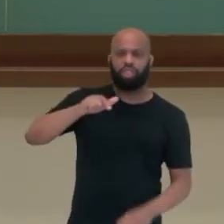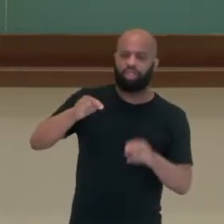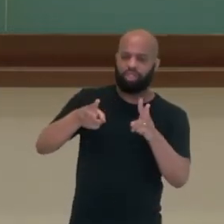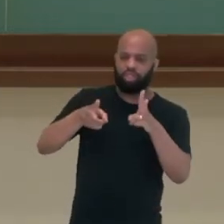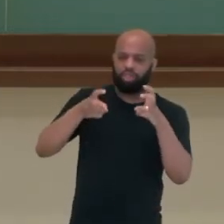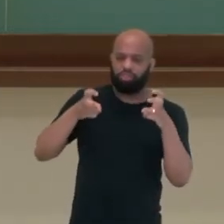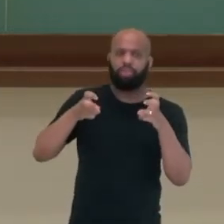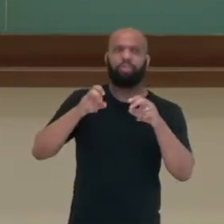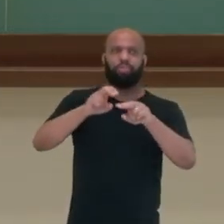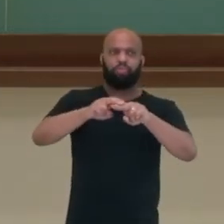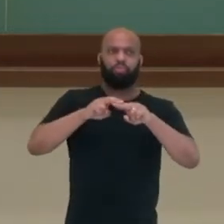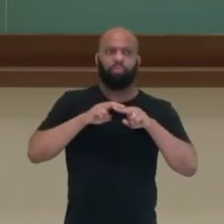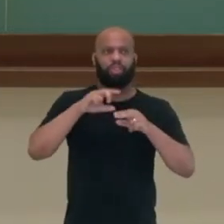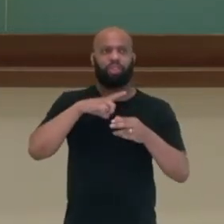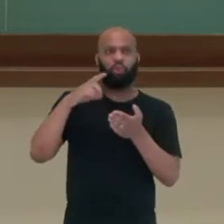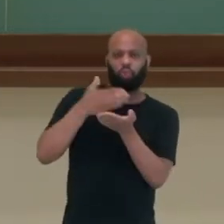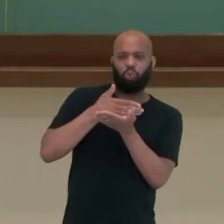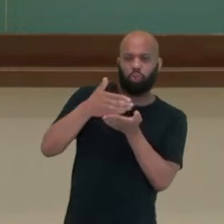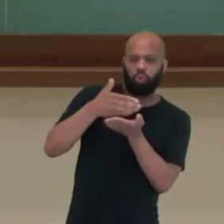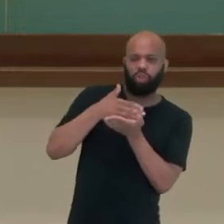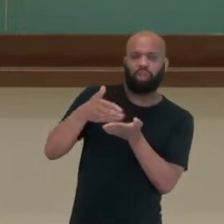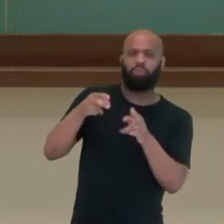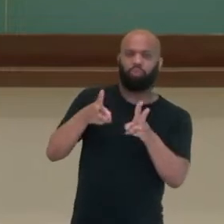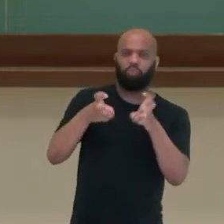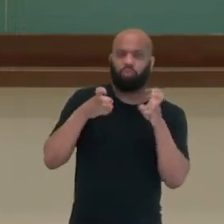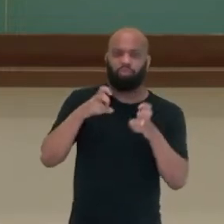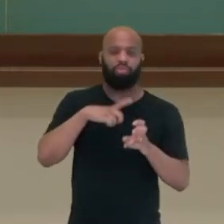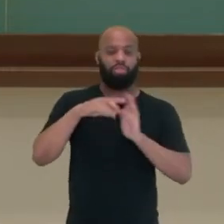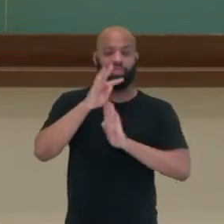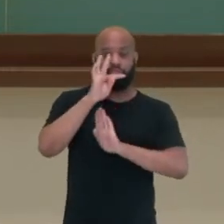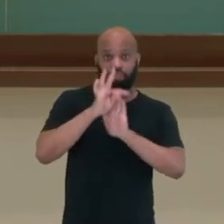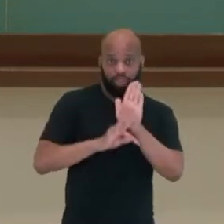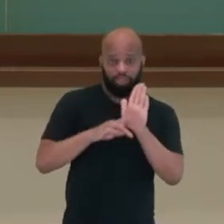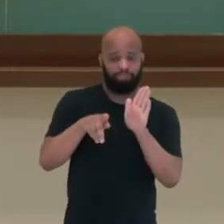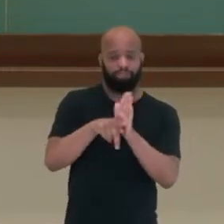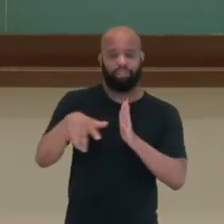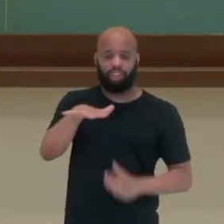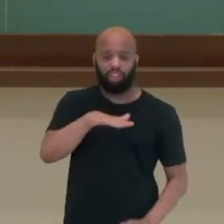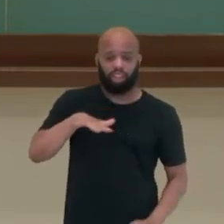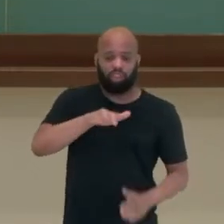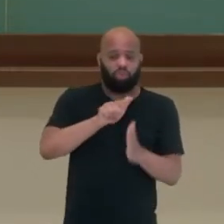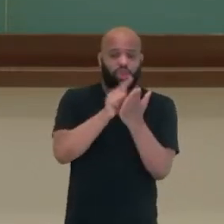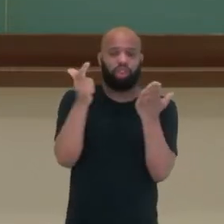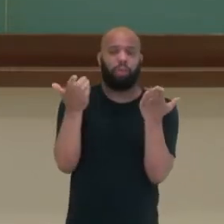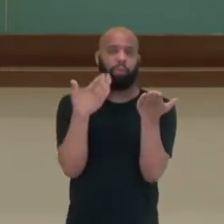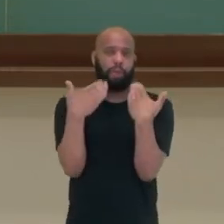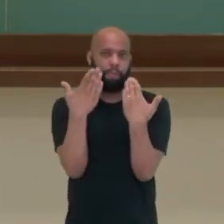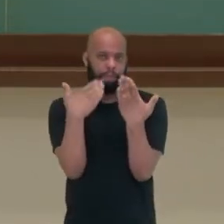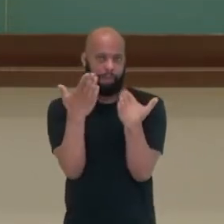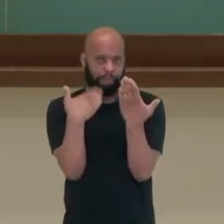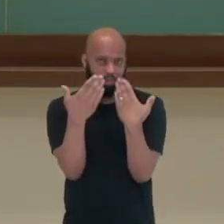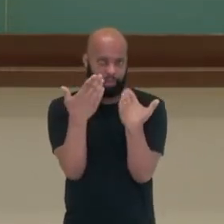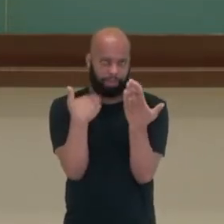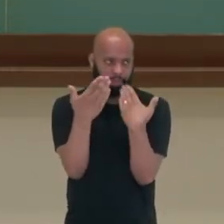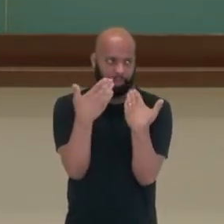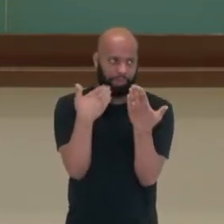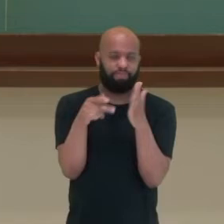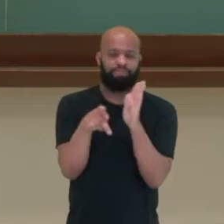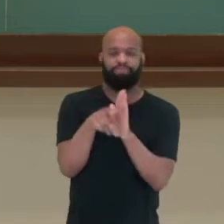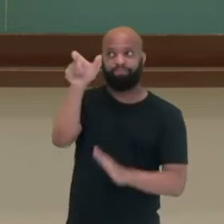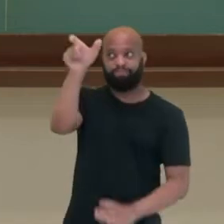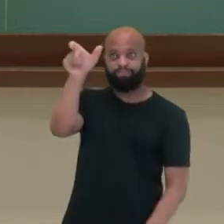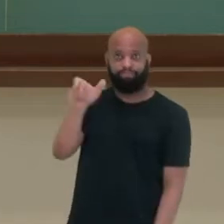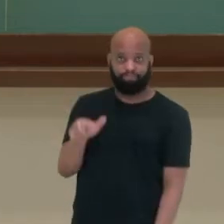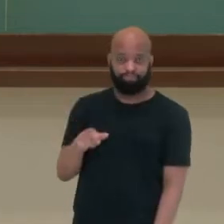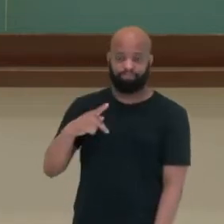que, pelo aquele início ali, dá para perceber que é um texto jornalístico, é um bate-papo com a publicitária, e